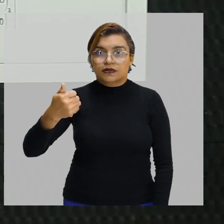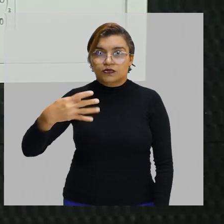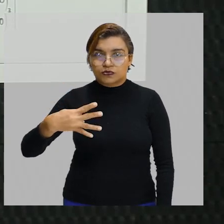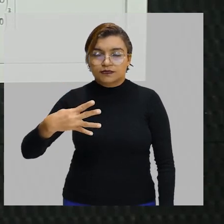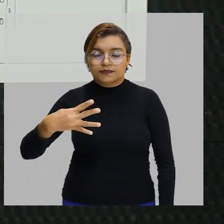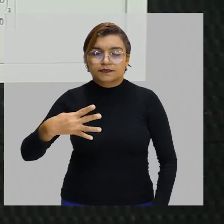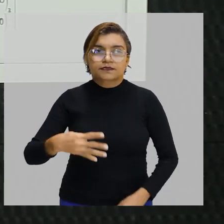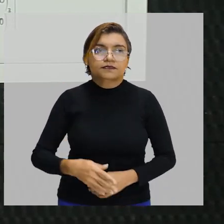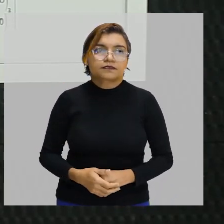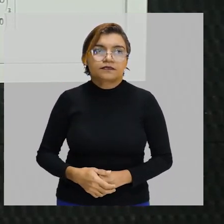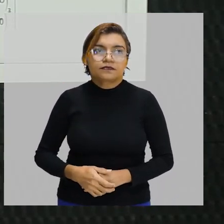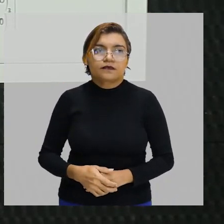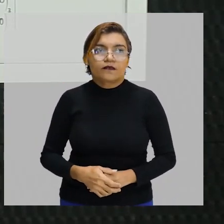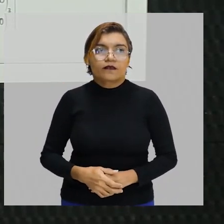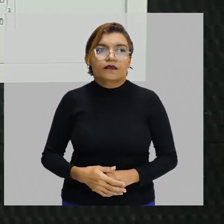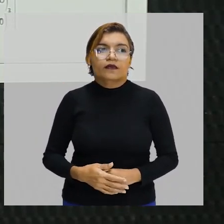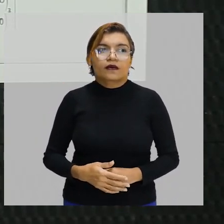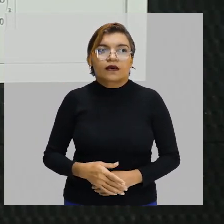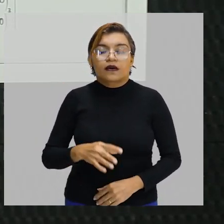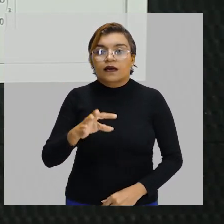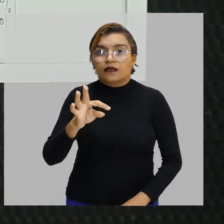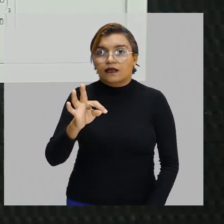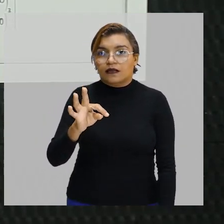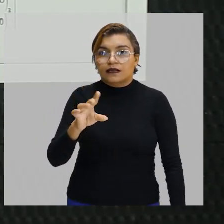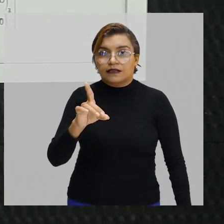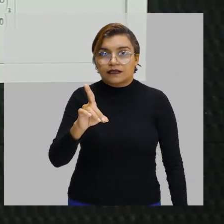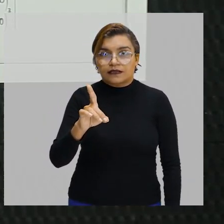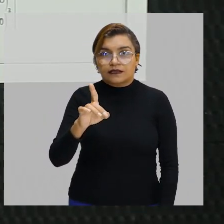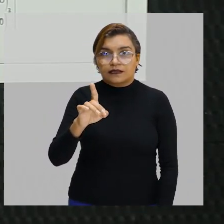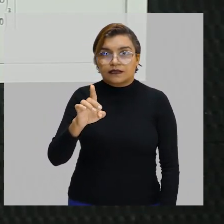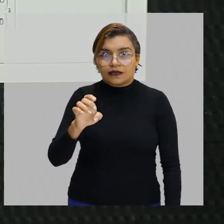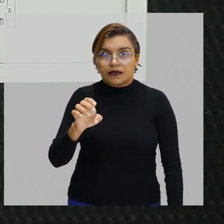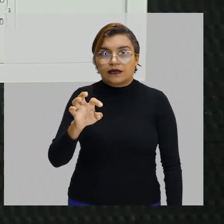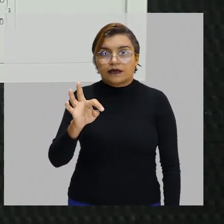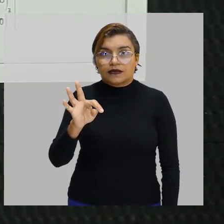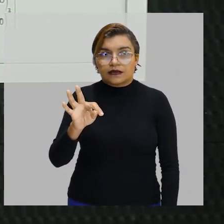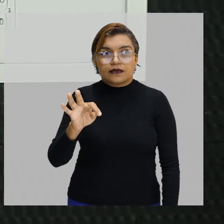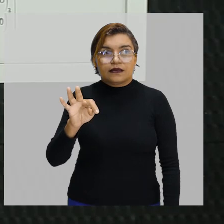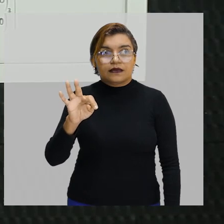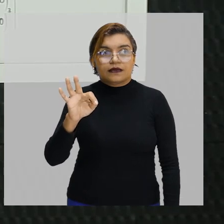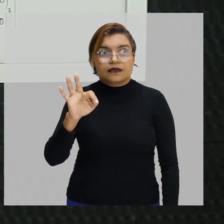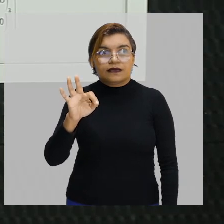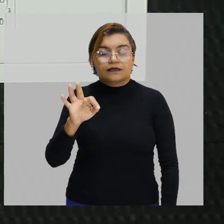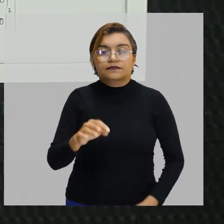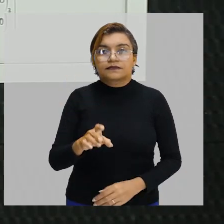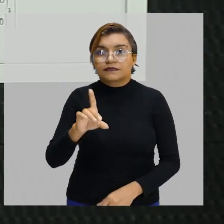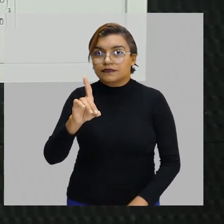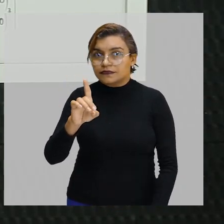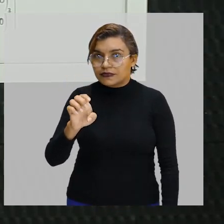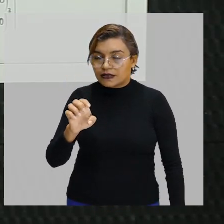Certo? Vou calcular aqui o determinante de B.